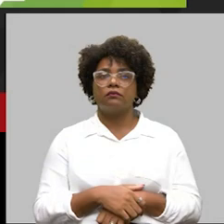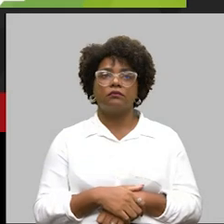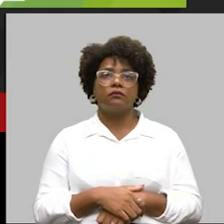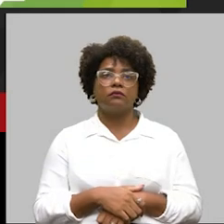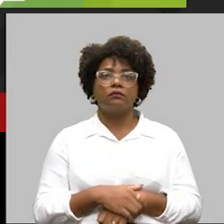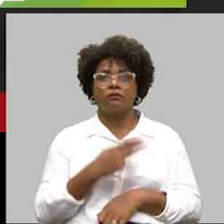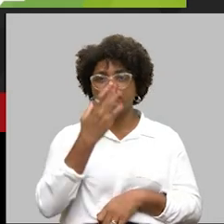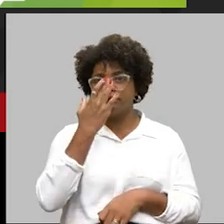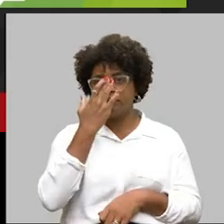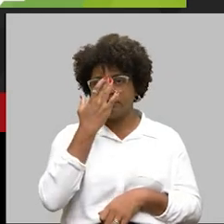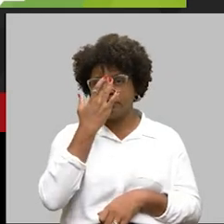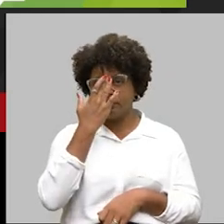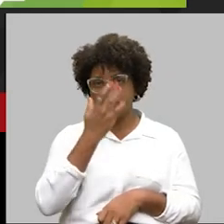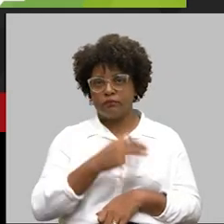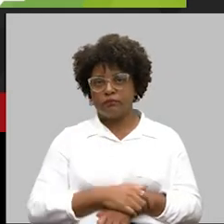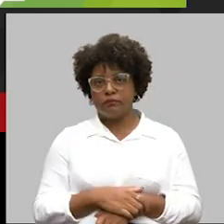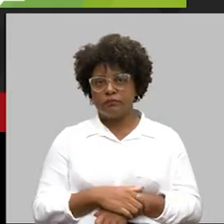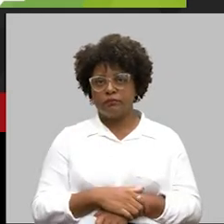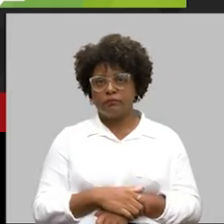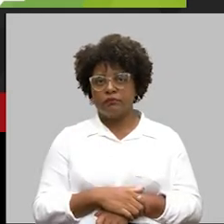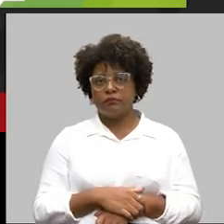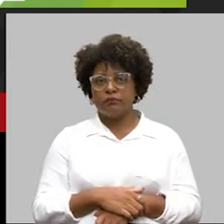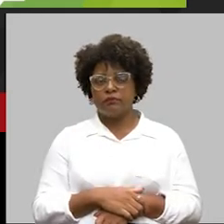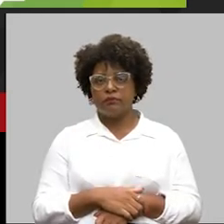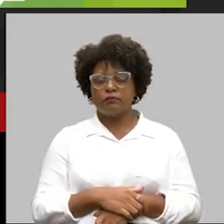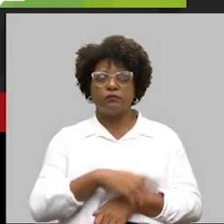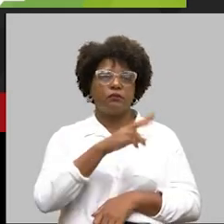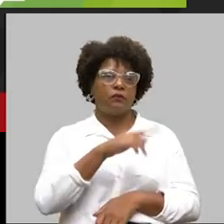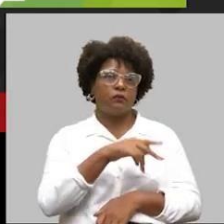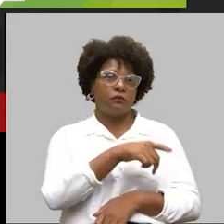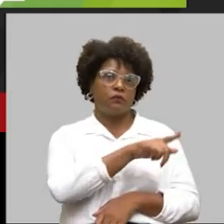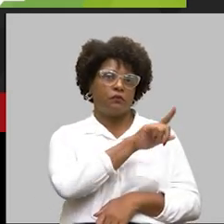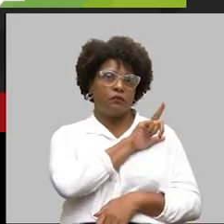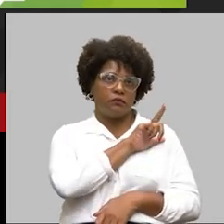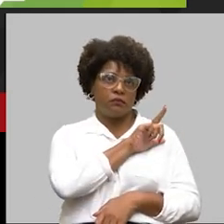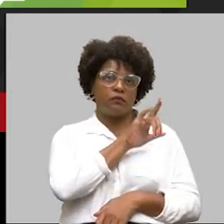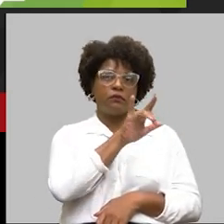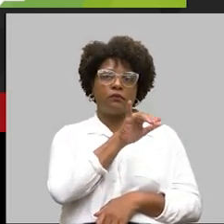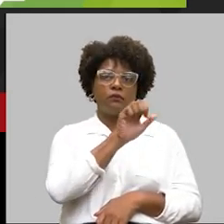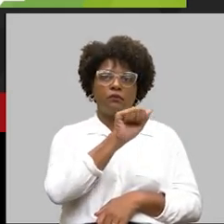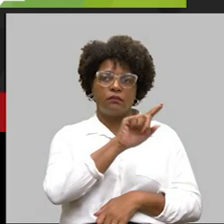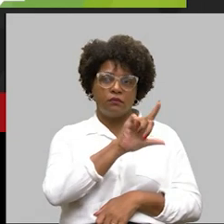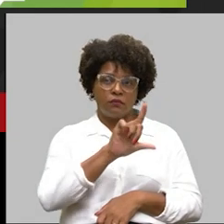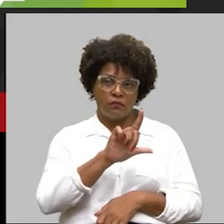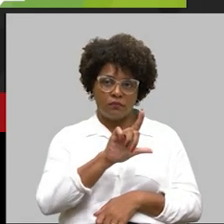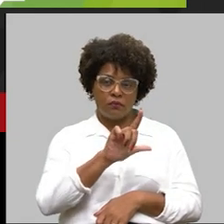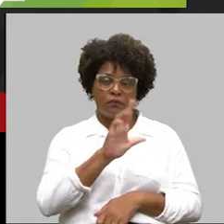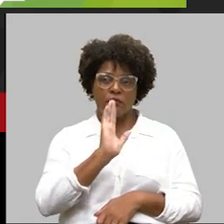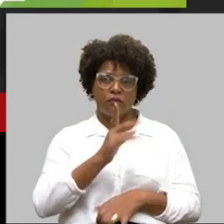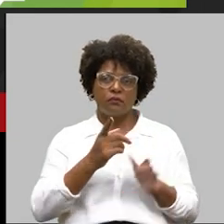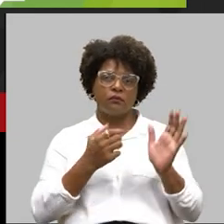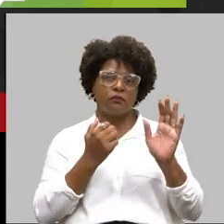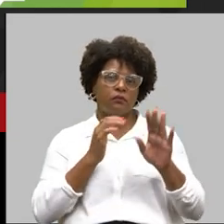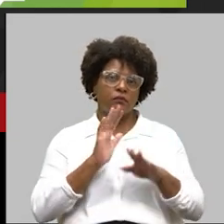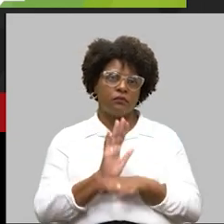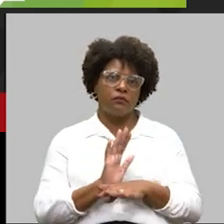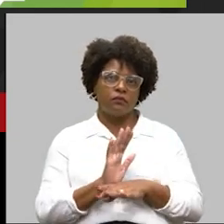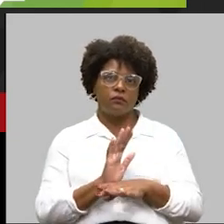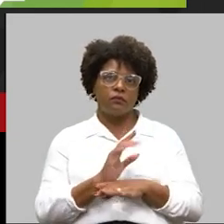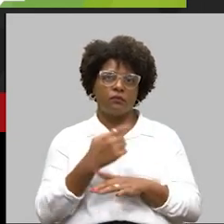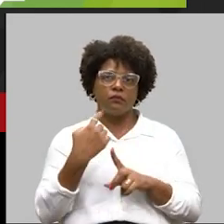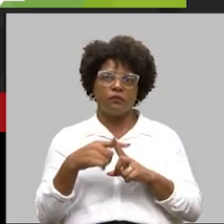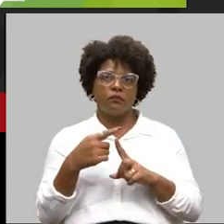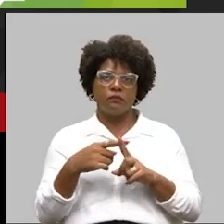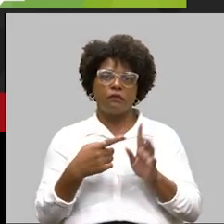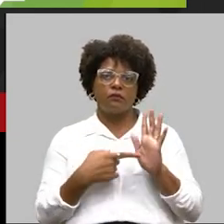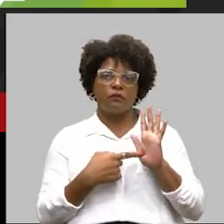eh daí como a Isabel né A Isabel já ajudou muito nesse panor aqui que ela traz